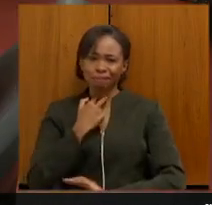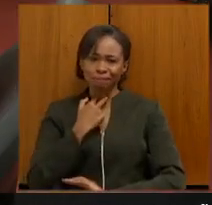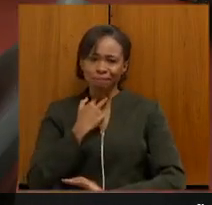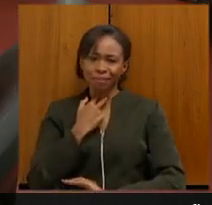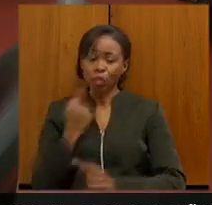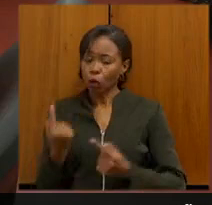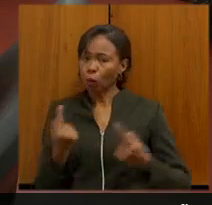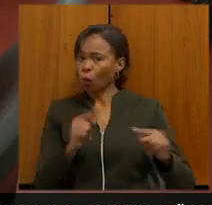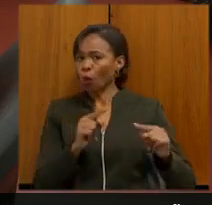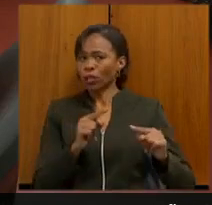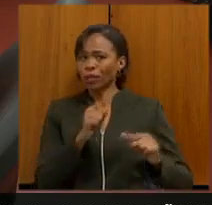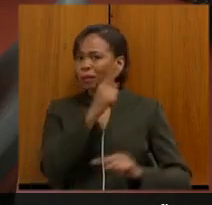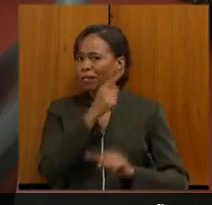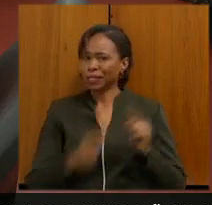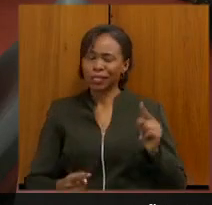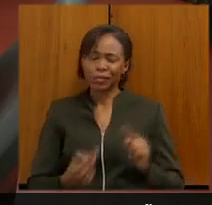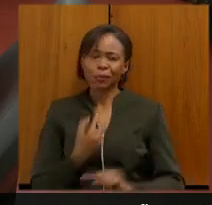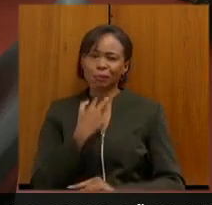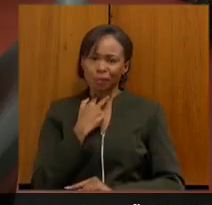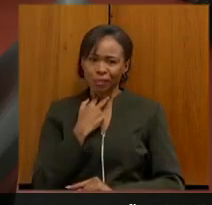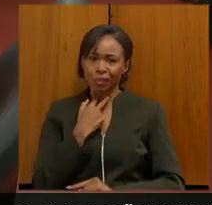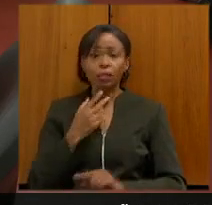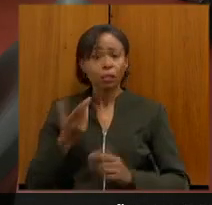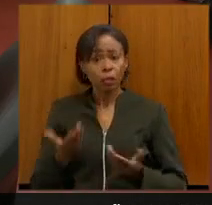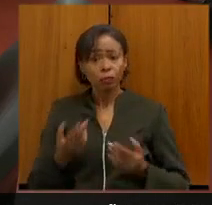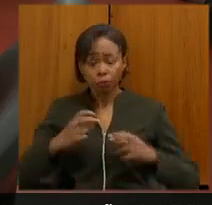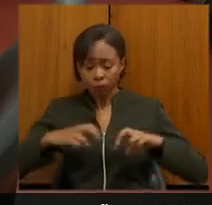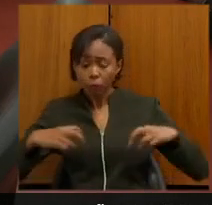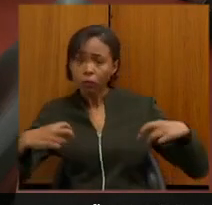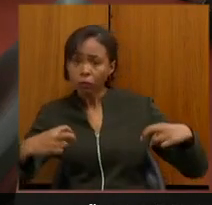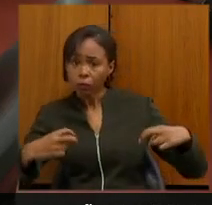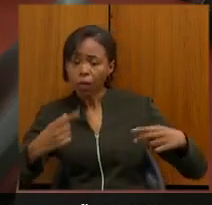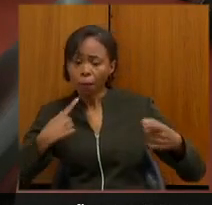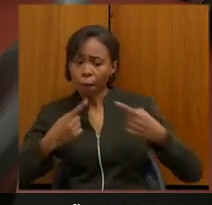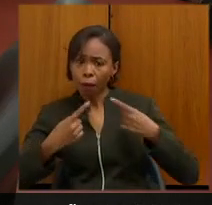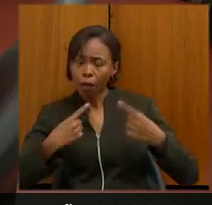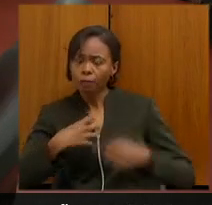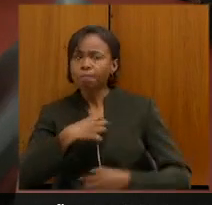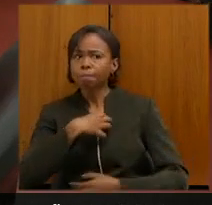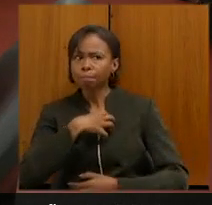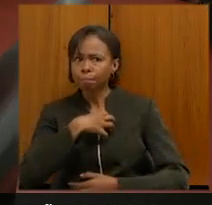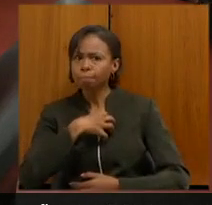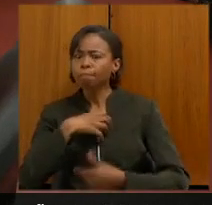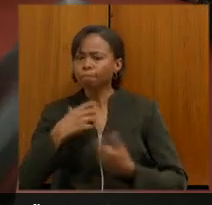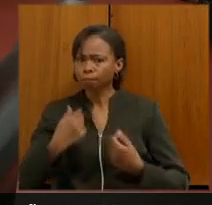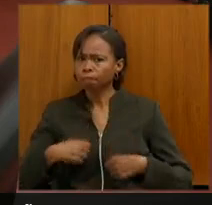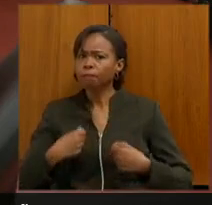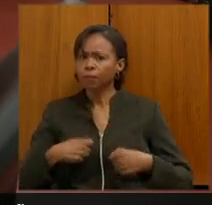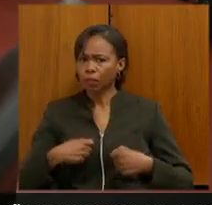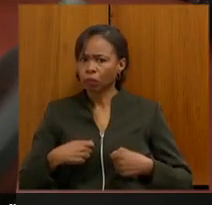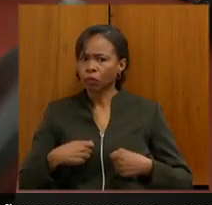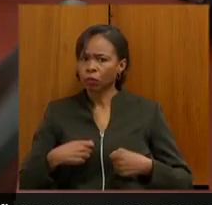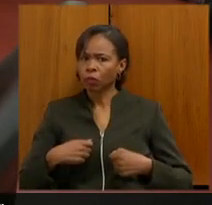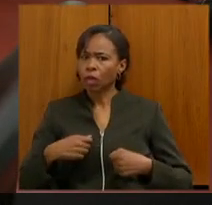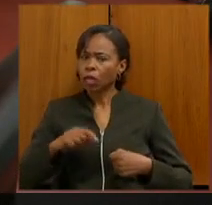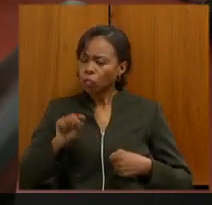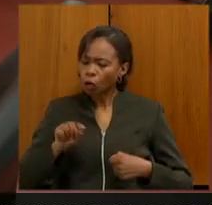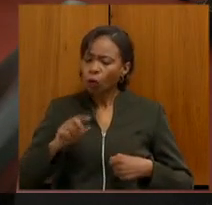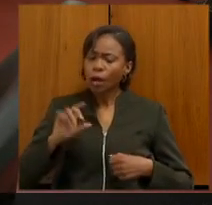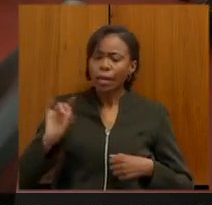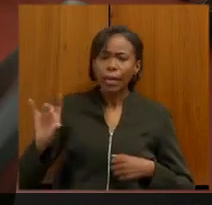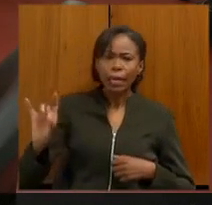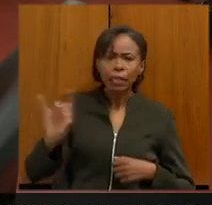violentado daí a mesa de algo sentido é esse Manoel né botar as partes ali para